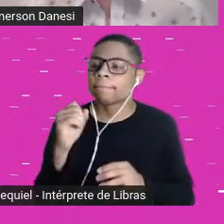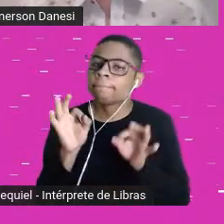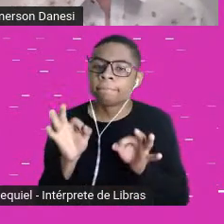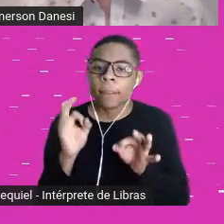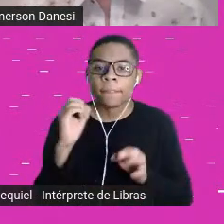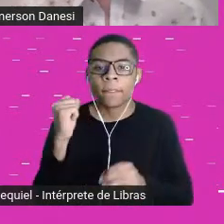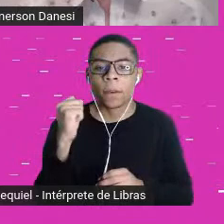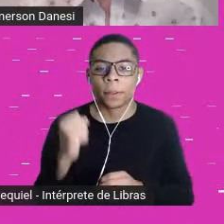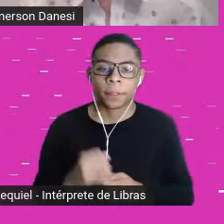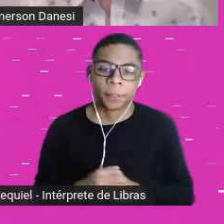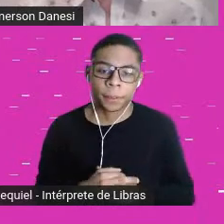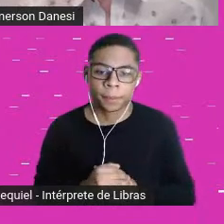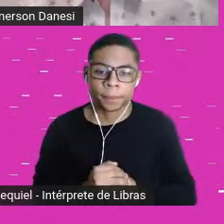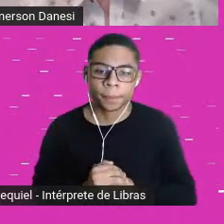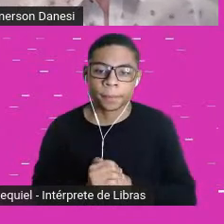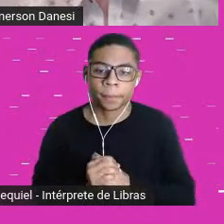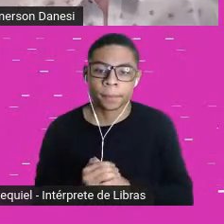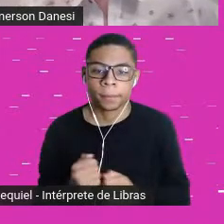forte.